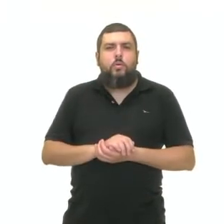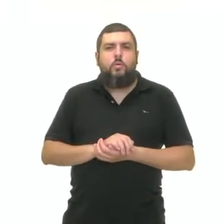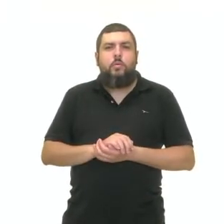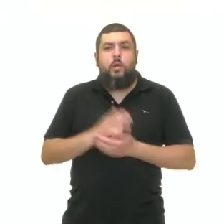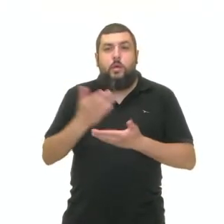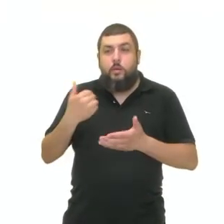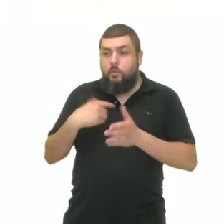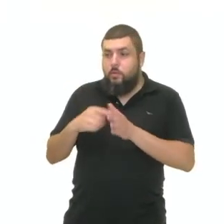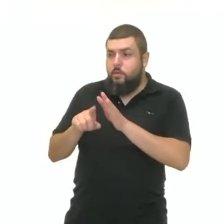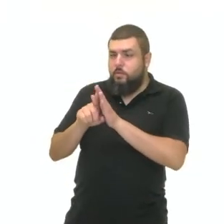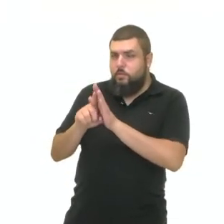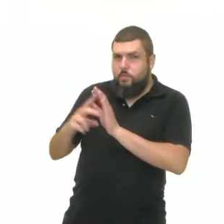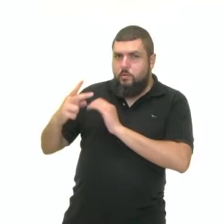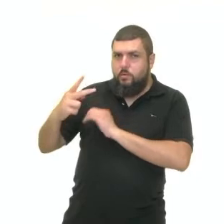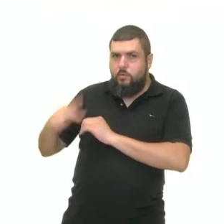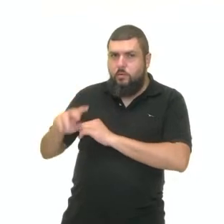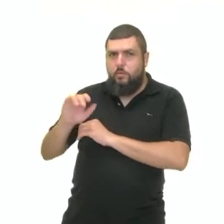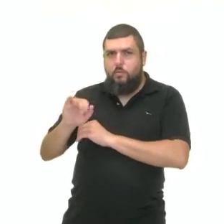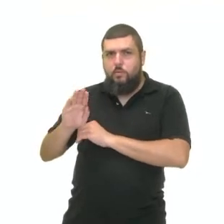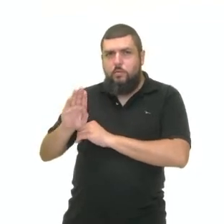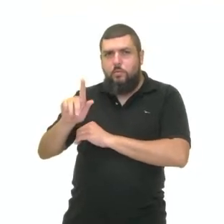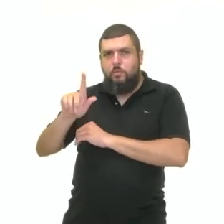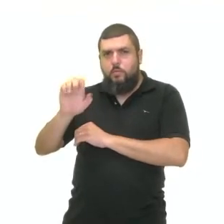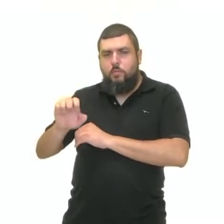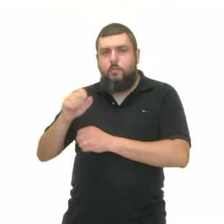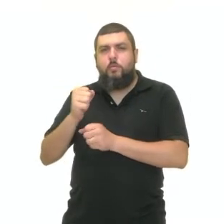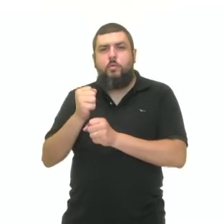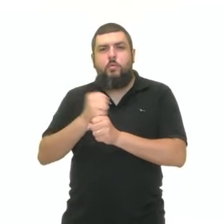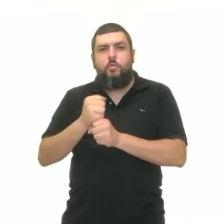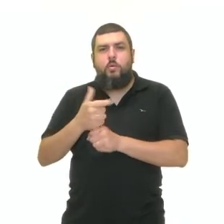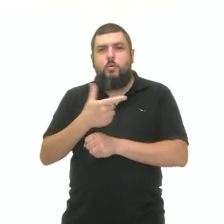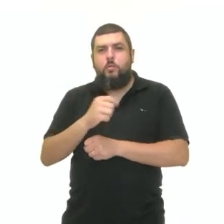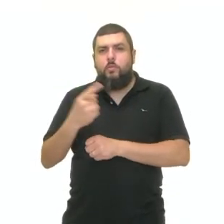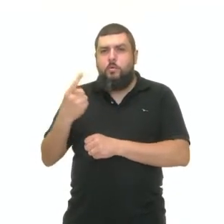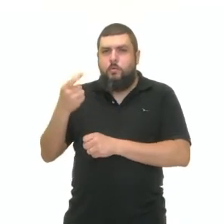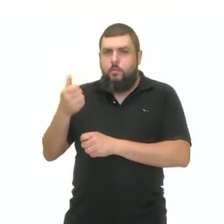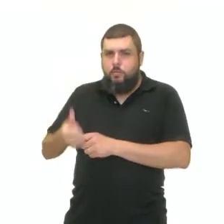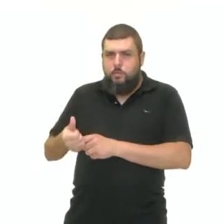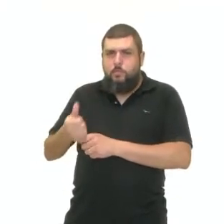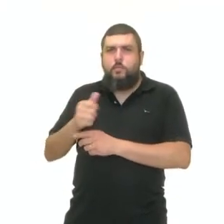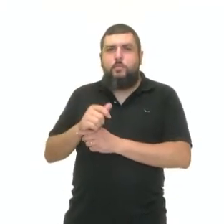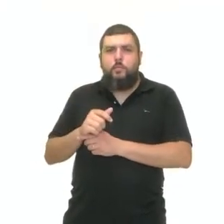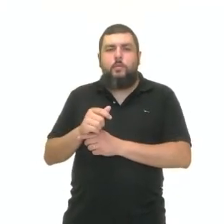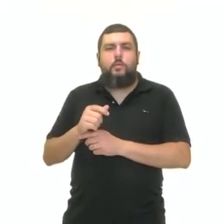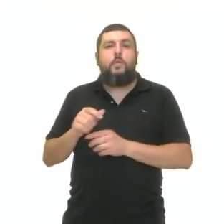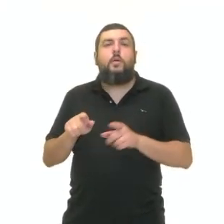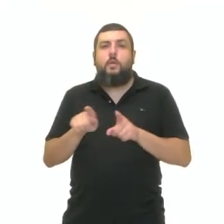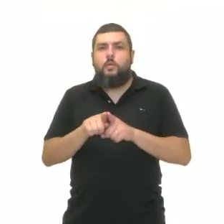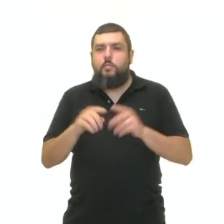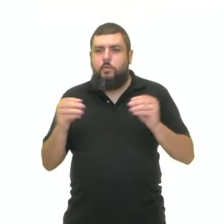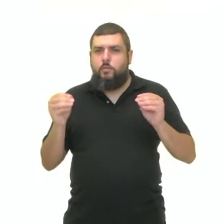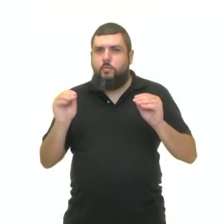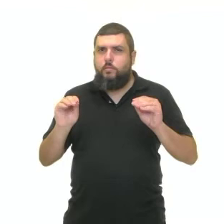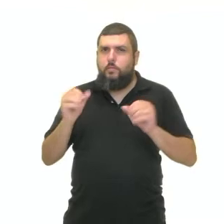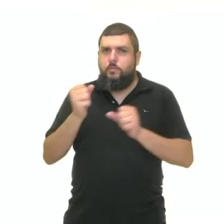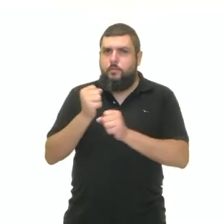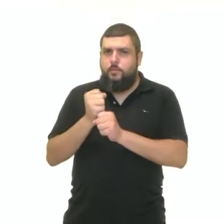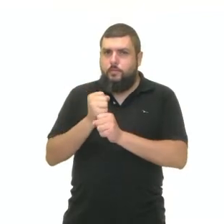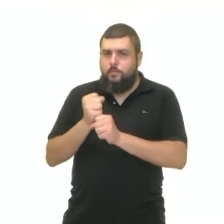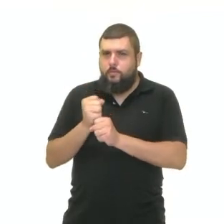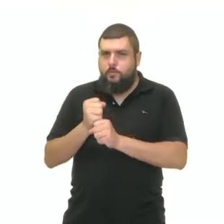pesquisa, no ano de 2016, cito o ano, que geralmente está aqui na referência,